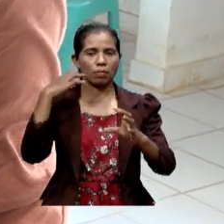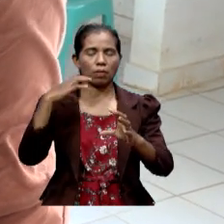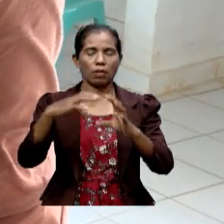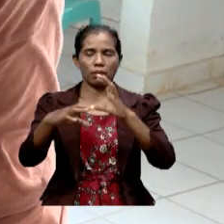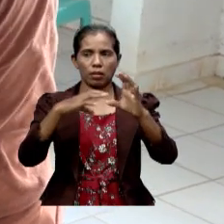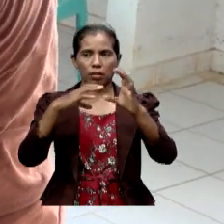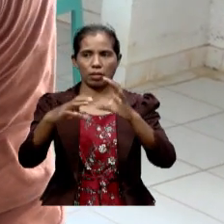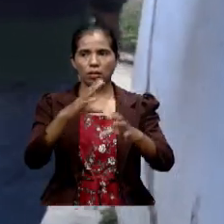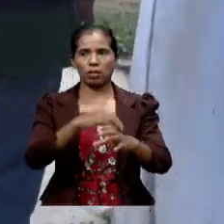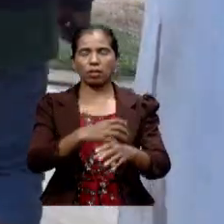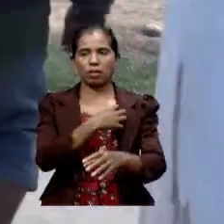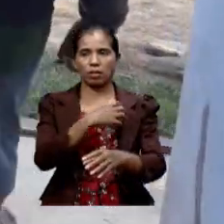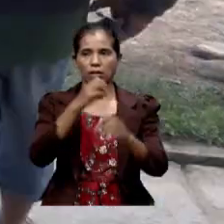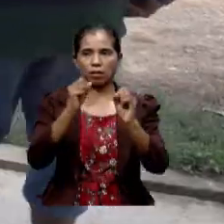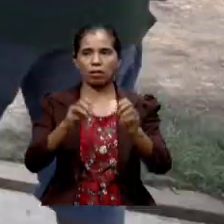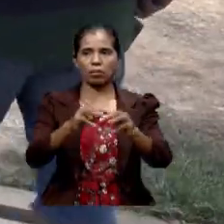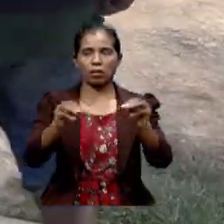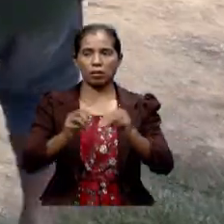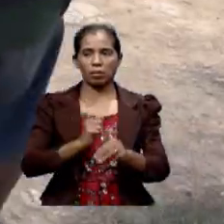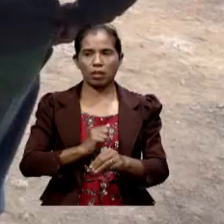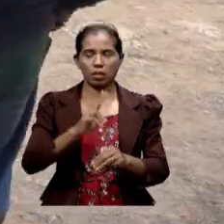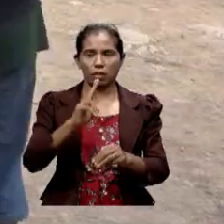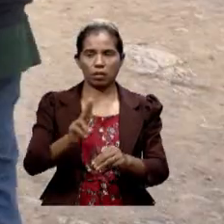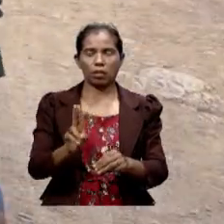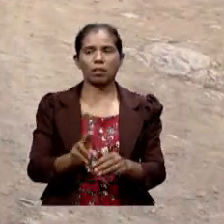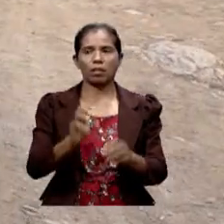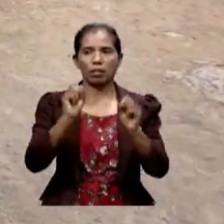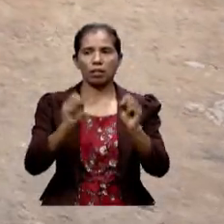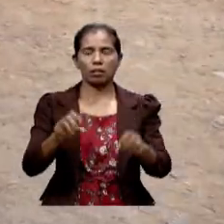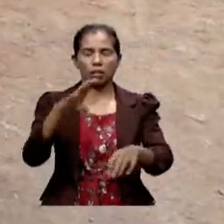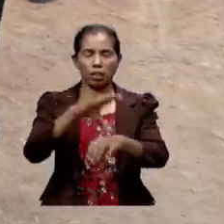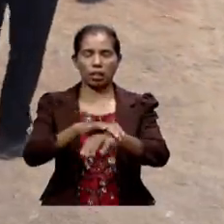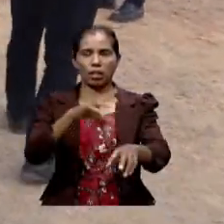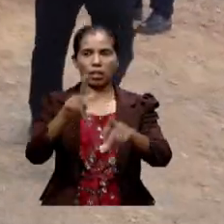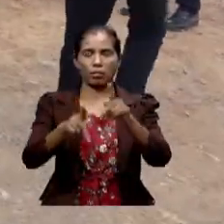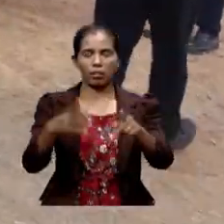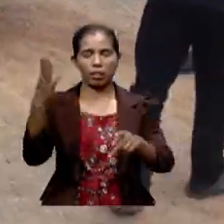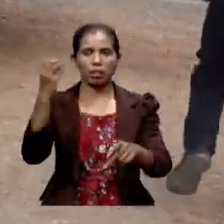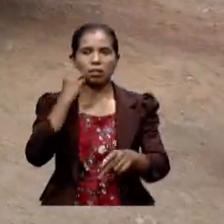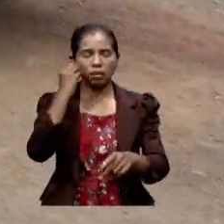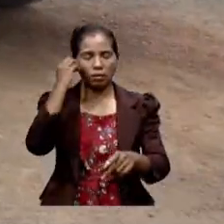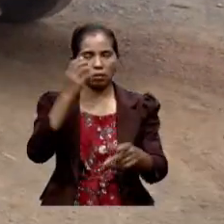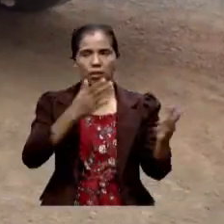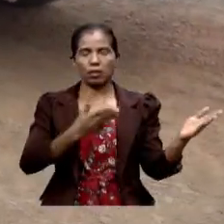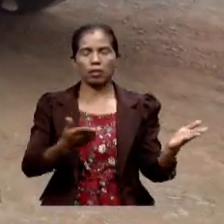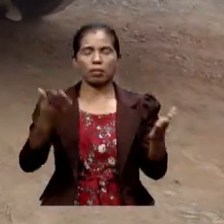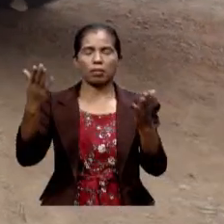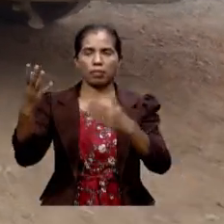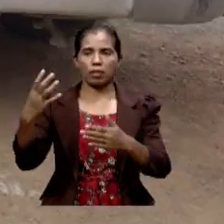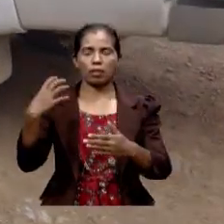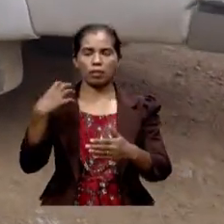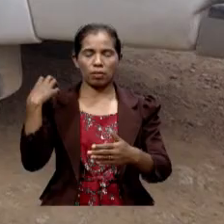Esquadra Posto Administrativo Likidoi Munisipa Ileu ho di executa ordem atu captura suspeito iha ne residensia no lori ba deteng iha sela